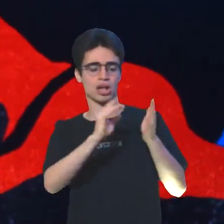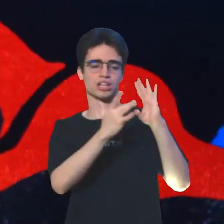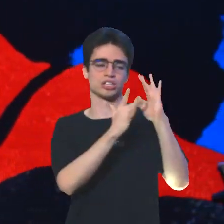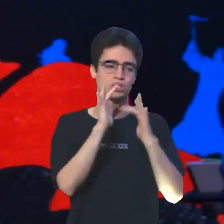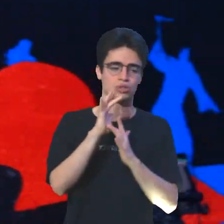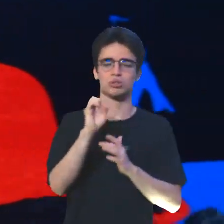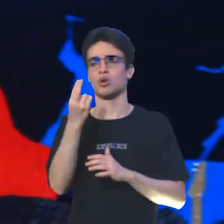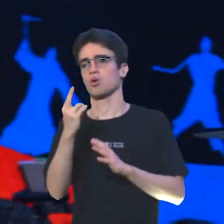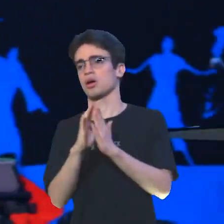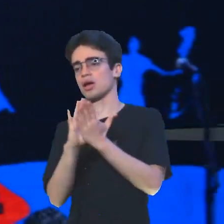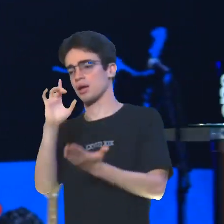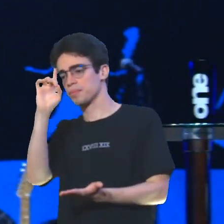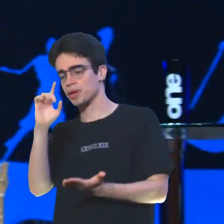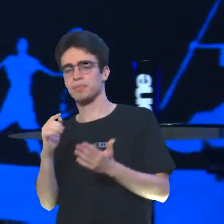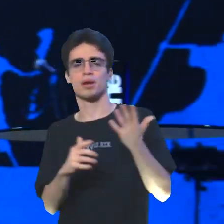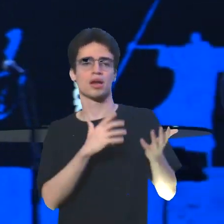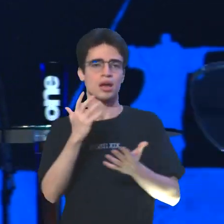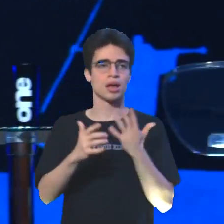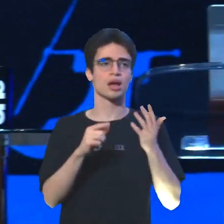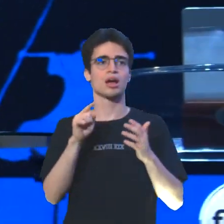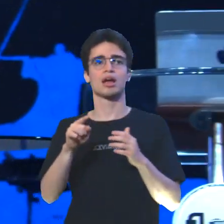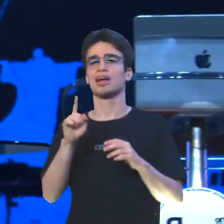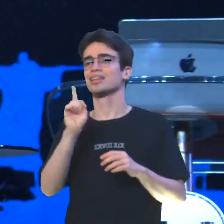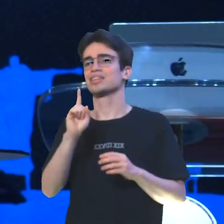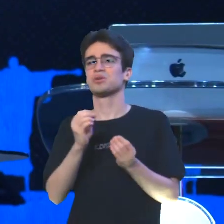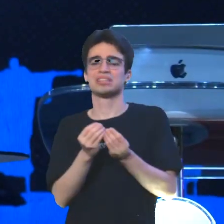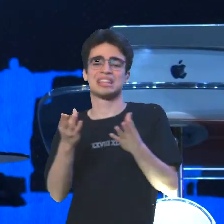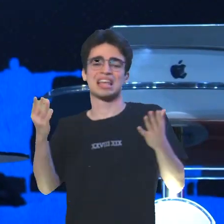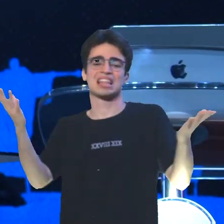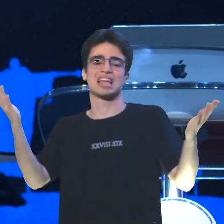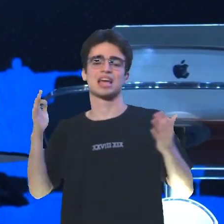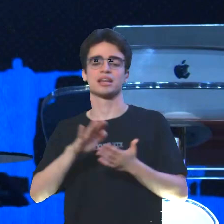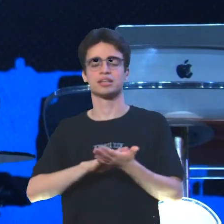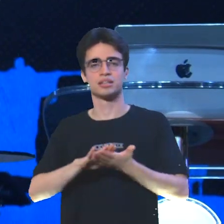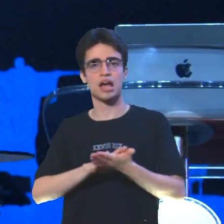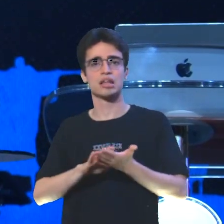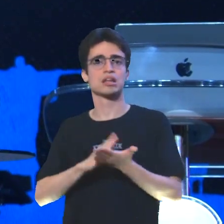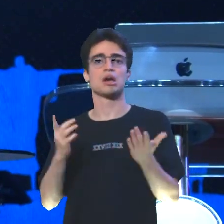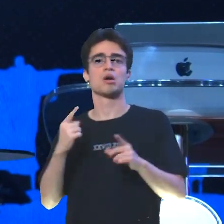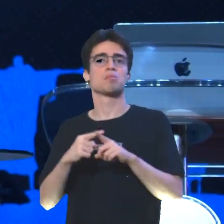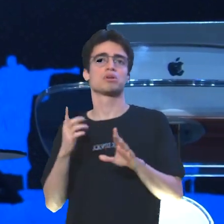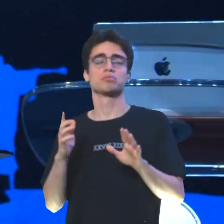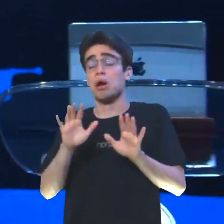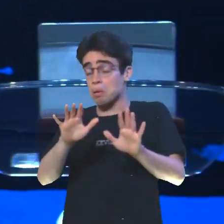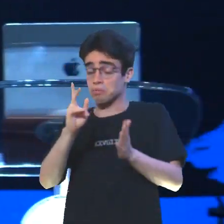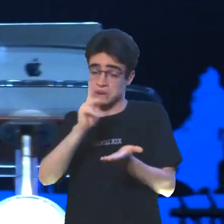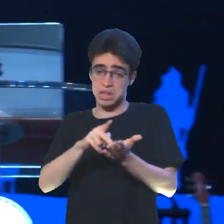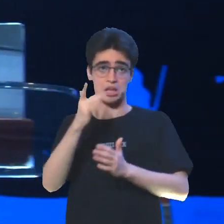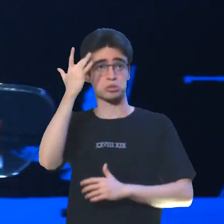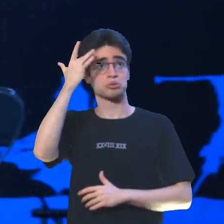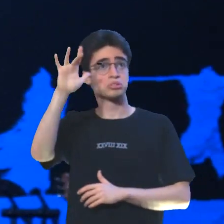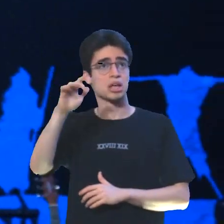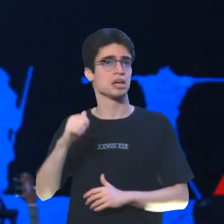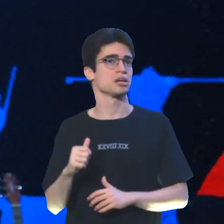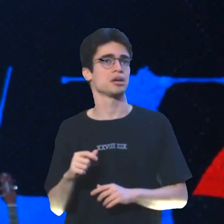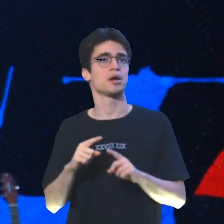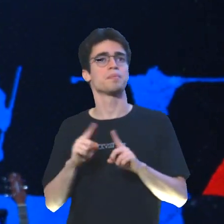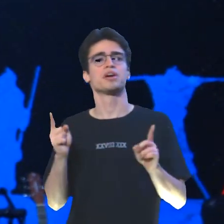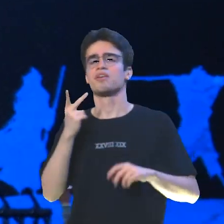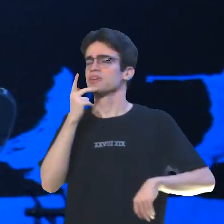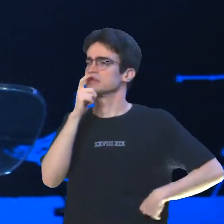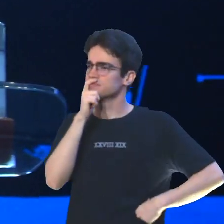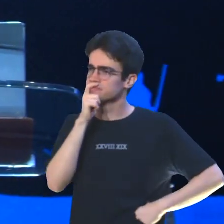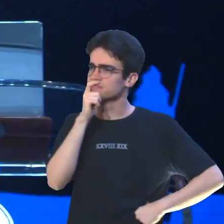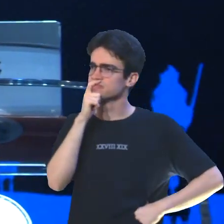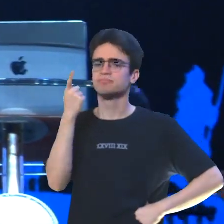ou Bíblia, automaticamente o algoritmo não entrega muito, porque não sei se é verdade. Mas eu falei, quer